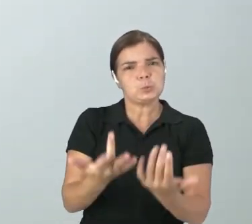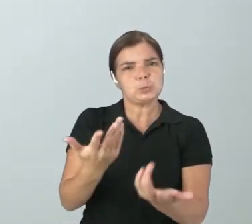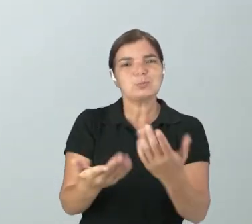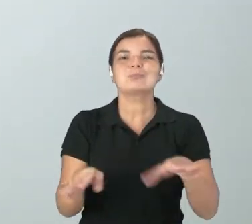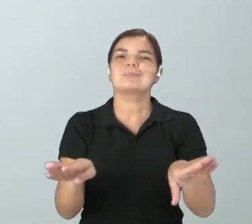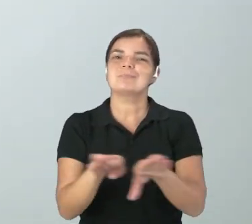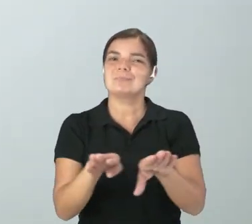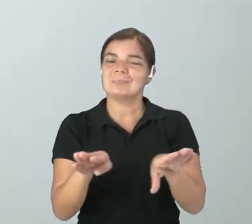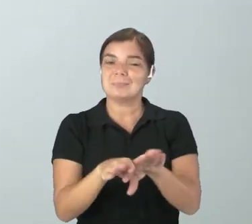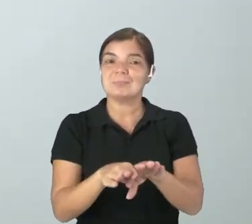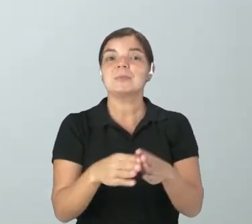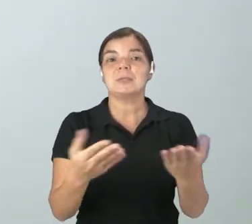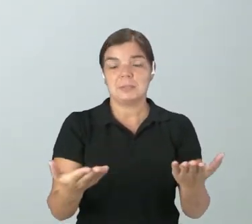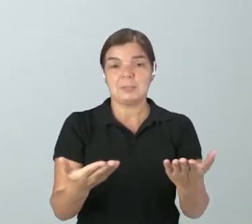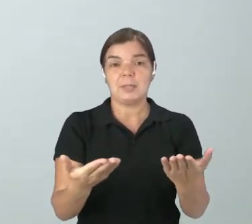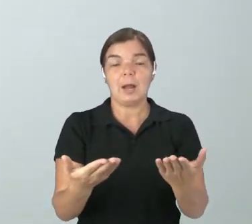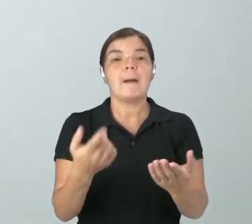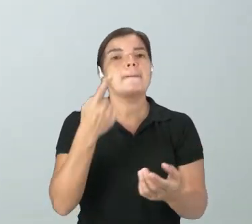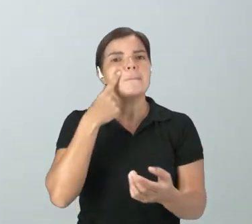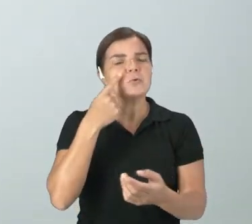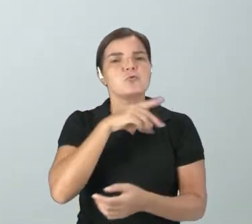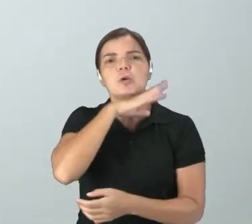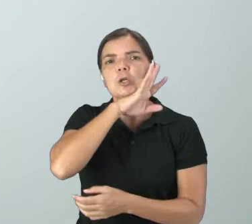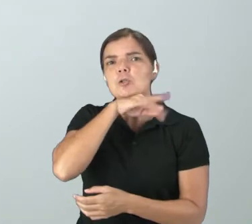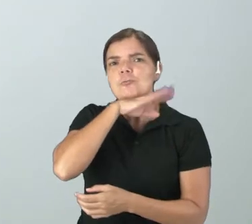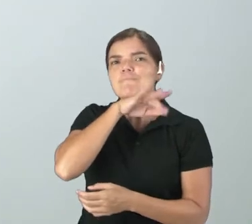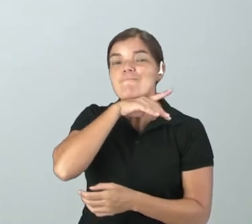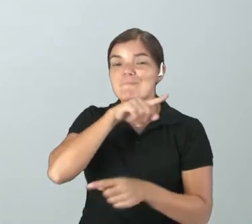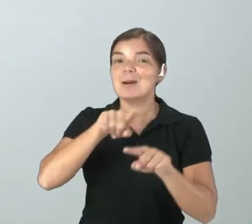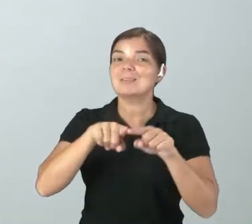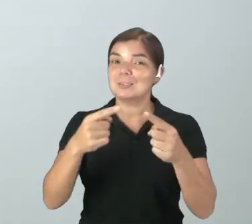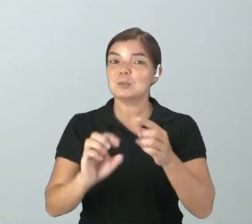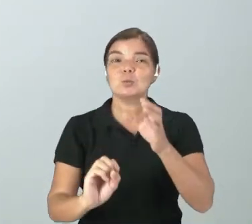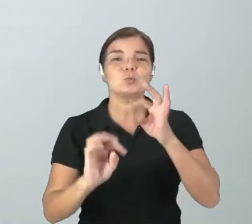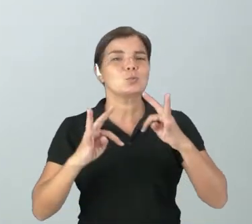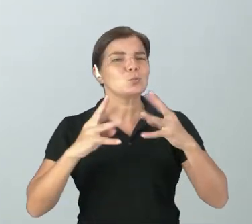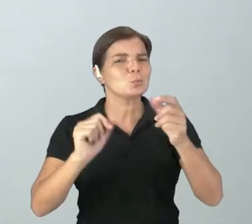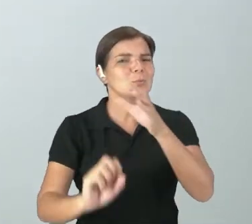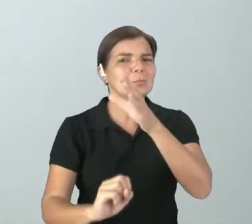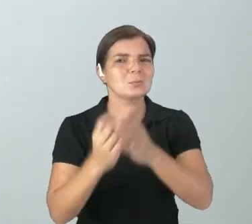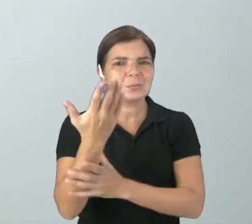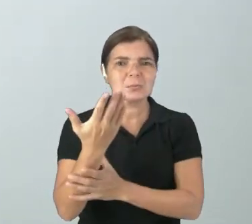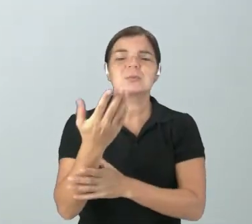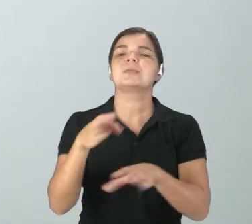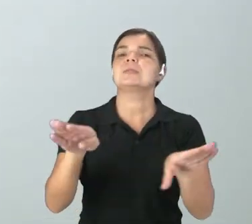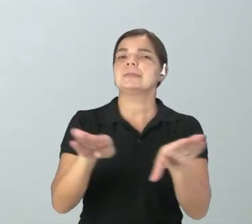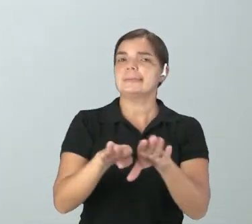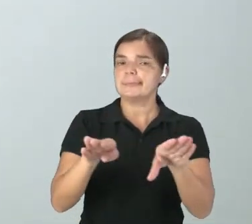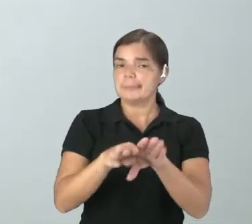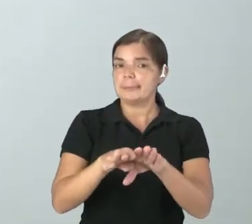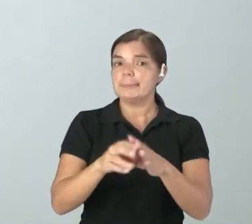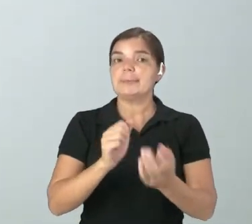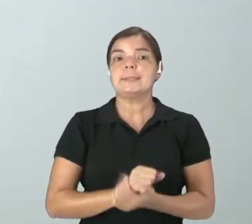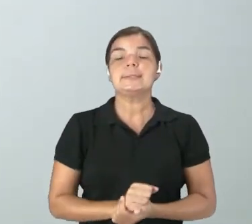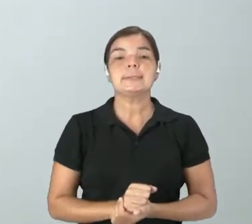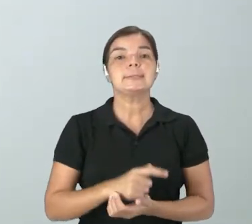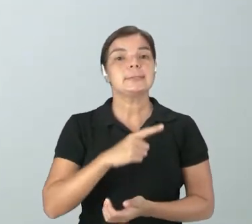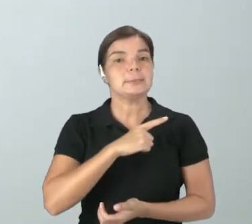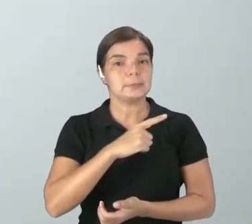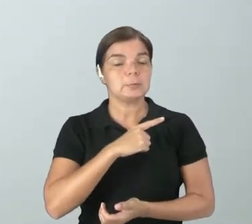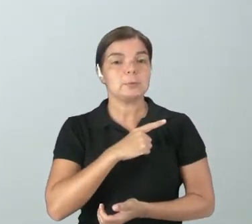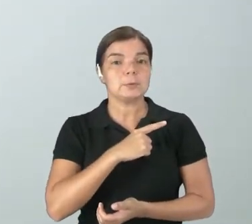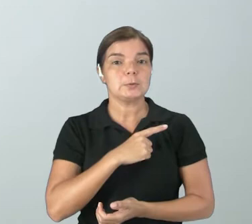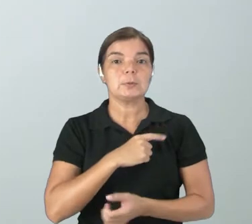queimadas, de derrubada de árvores, da caça ilegal de animais. Então, tudo isso acontece em favor, né,